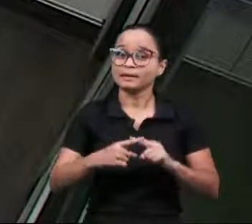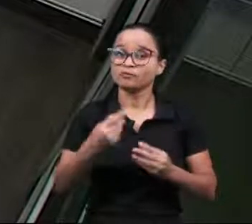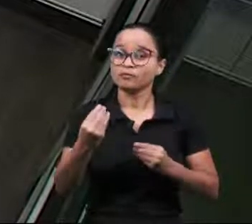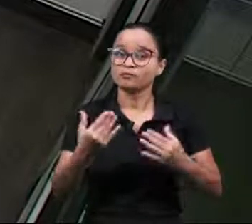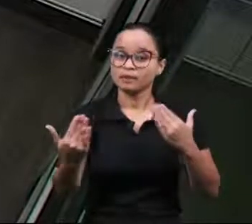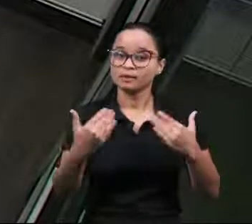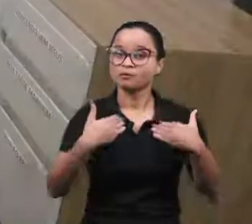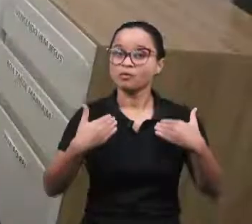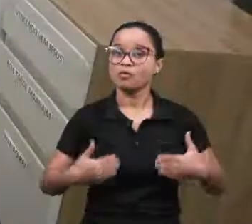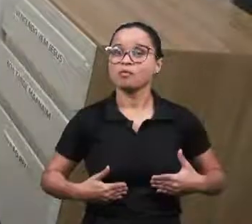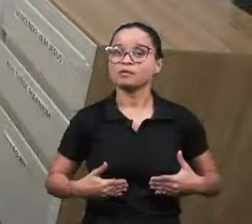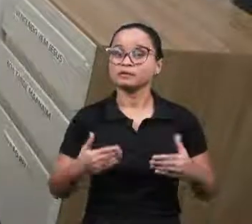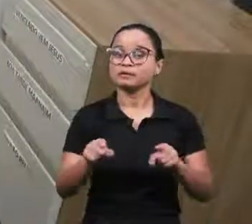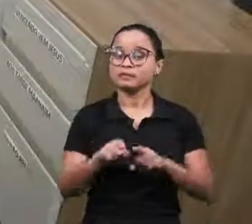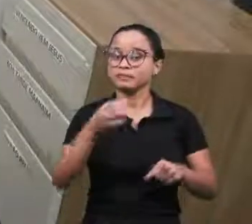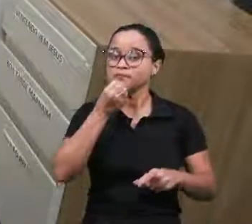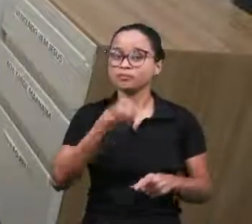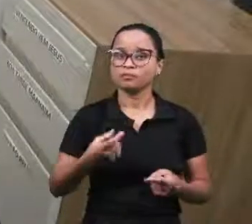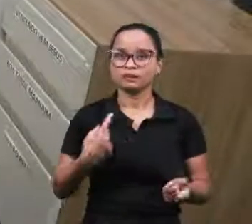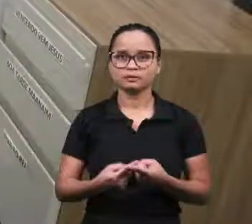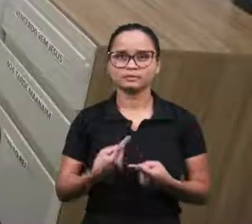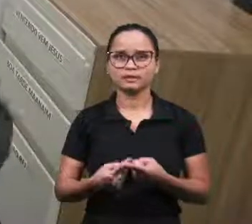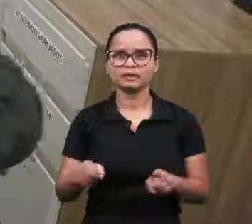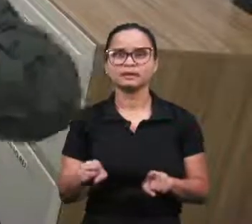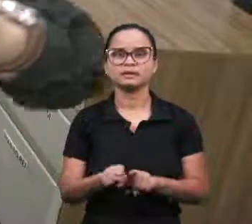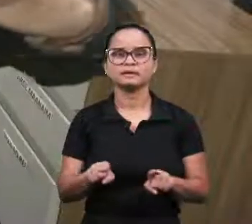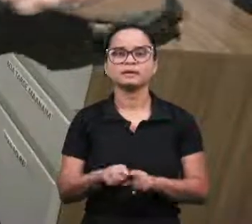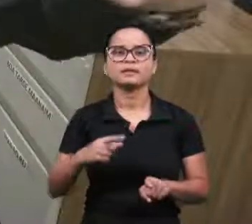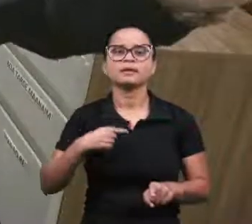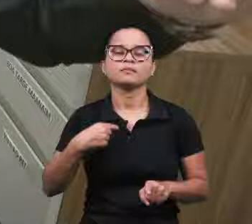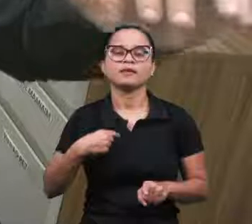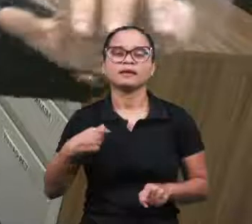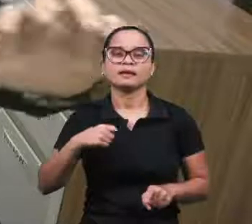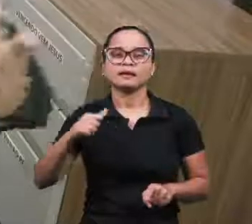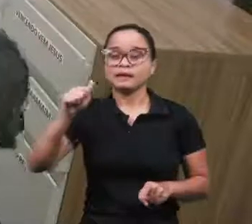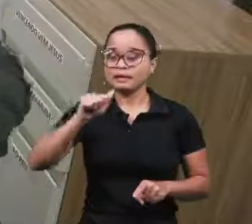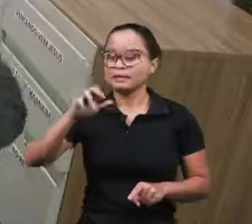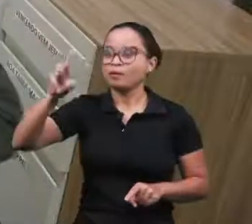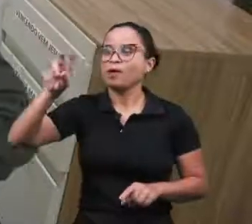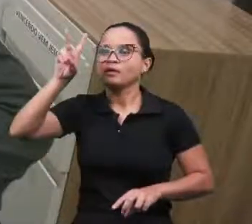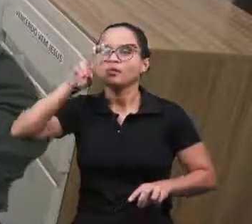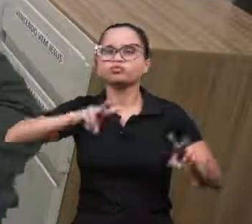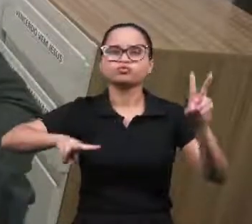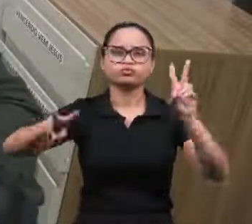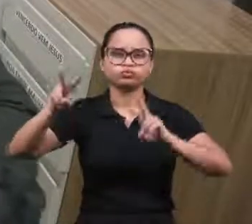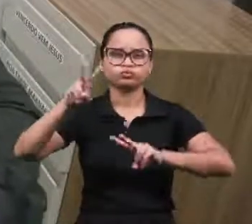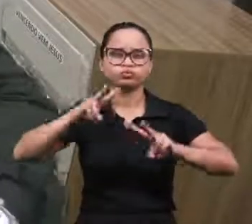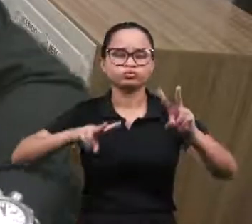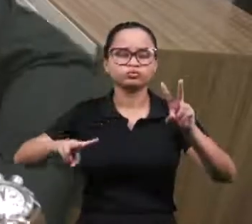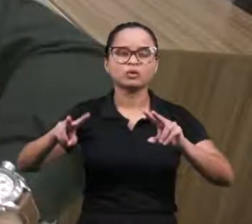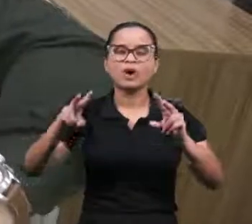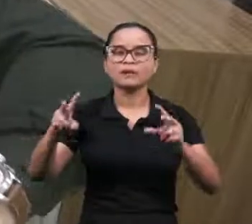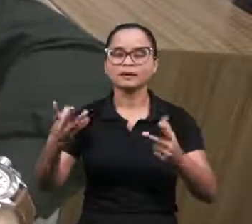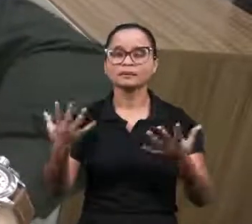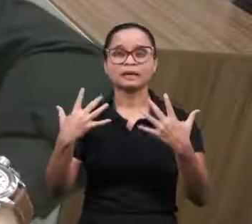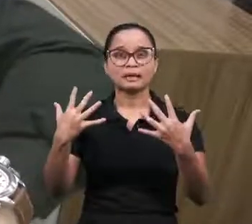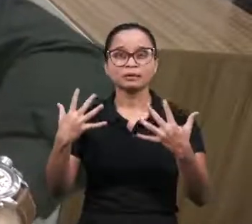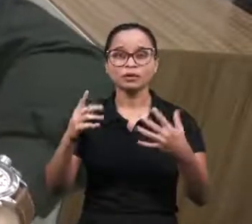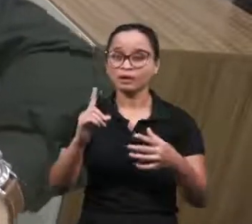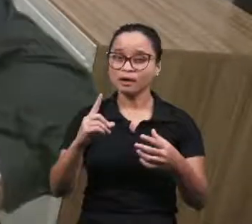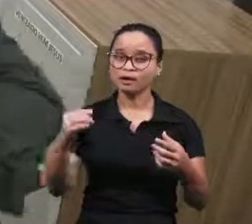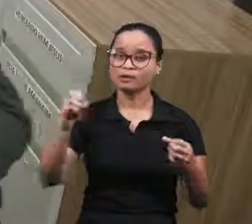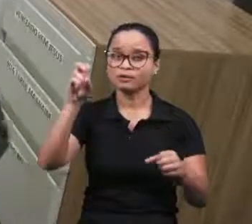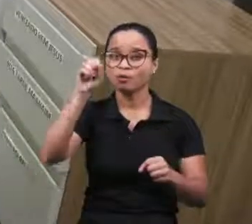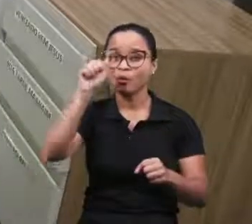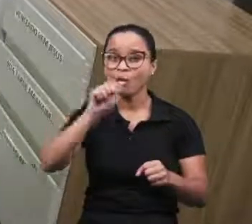também como no físico, né? Porque tem as entradas de ar, onde sai o ar, tudo projetado, né? Coisa maravilhosa. Os